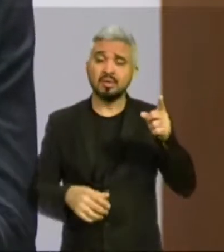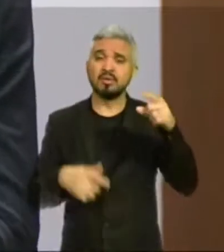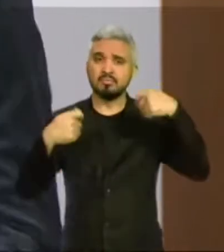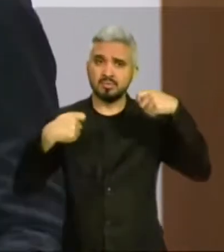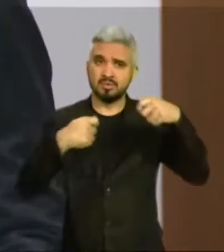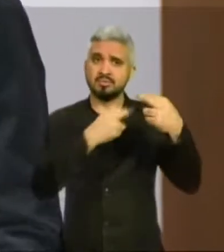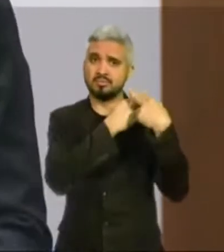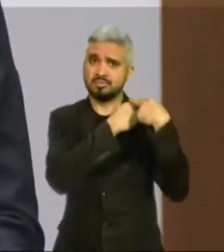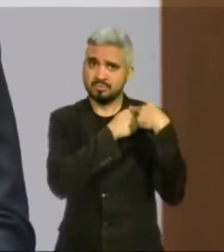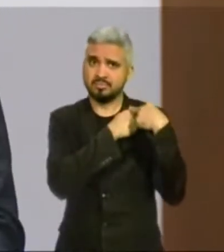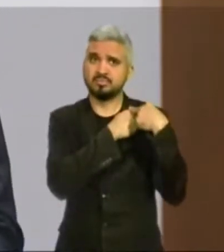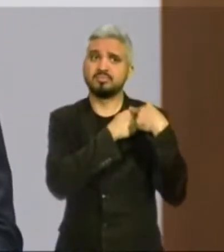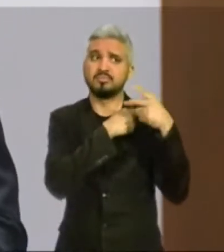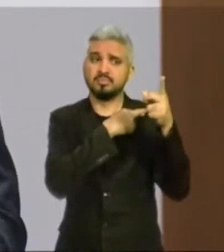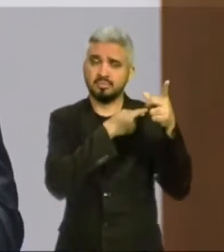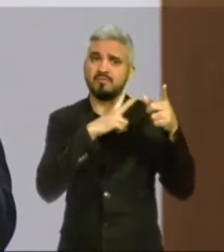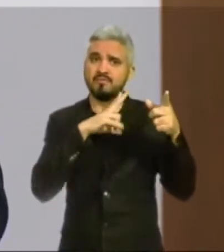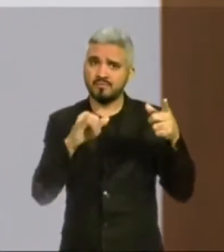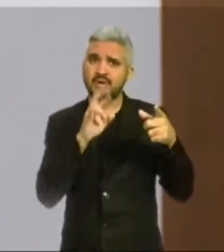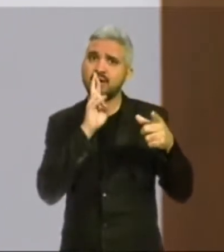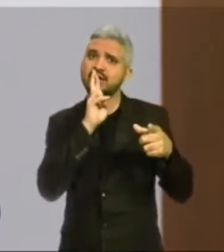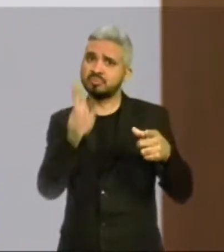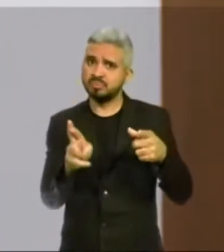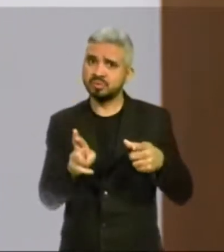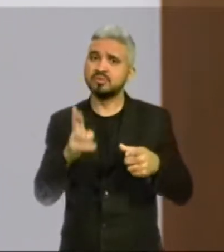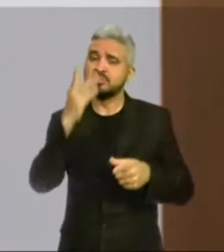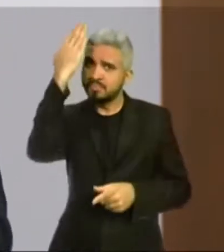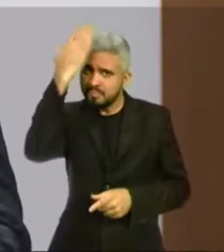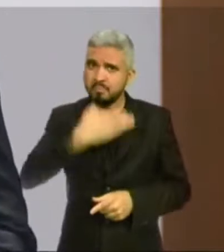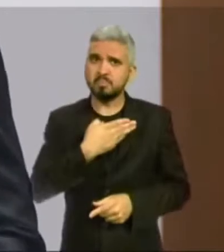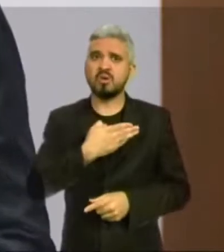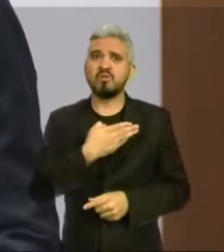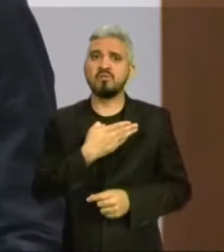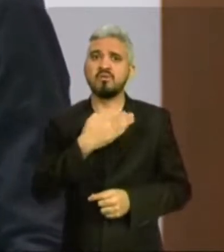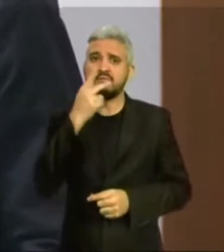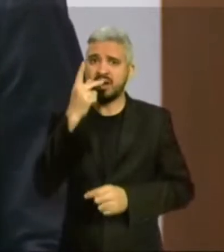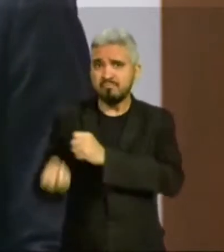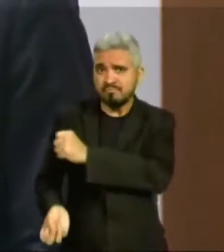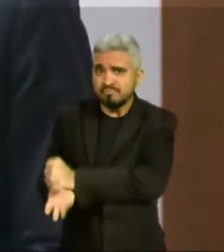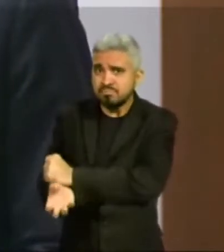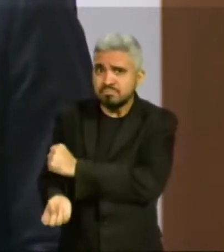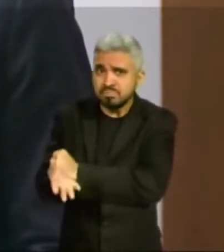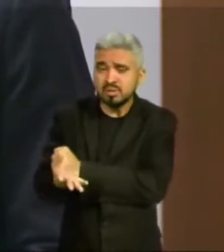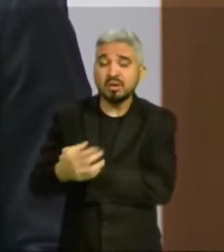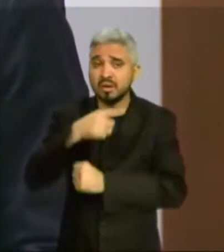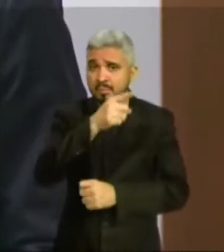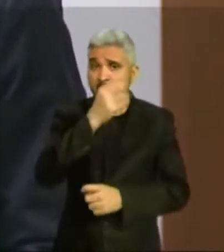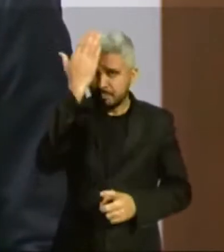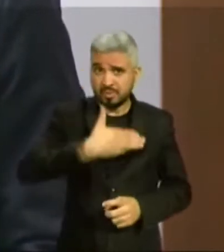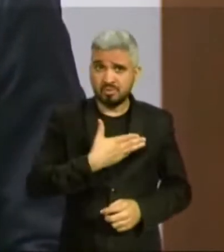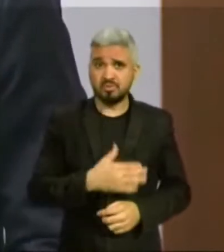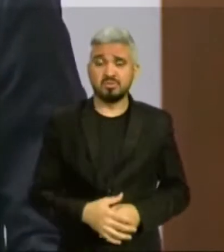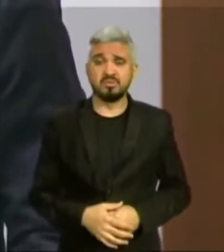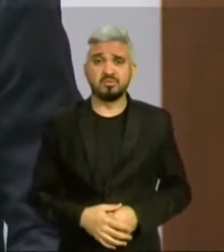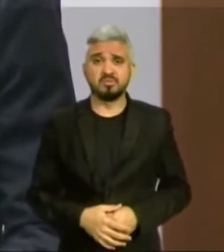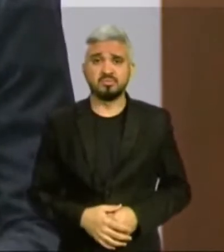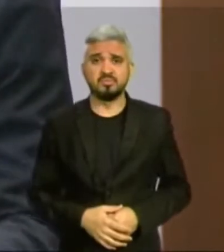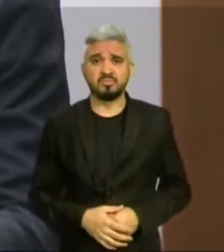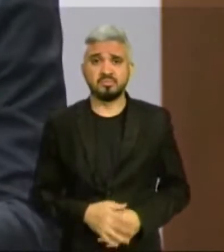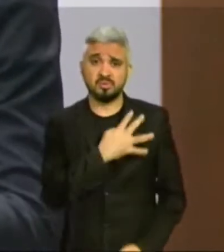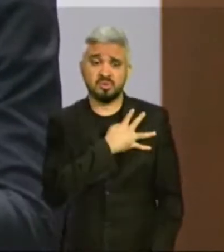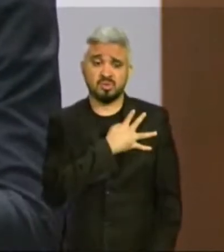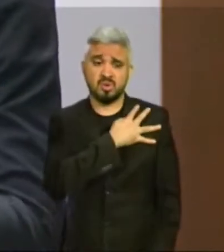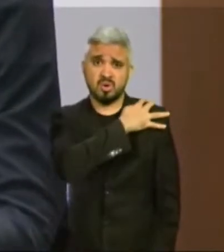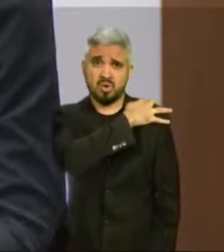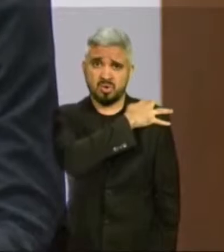responsabilizar por essas palavras, deverá provar aquilo que ele está dizendo. A Tenente Coronel Leila, que tem